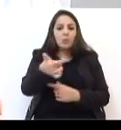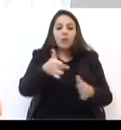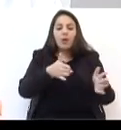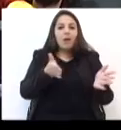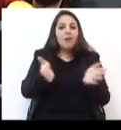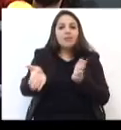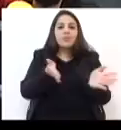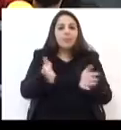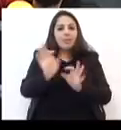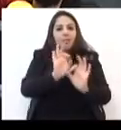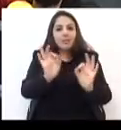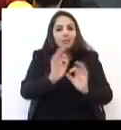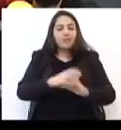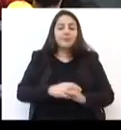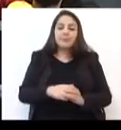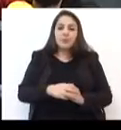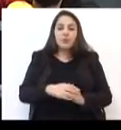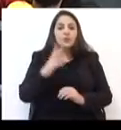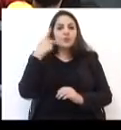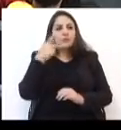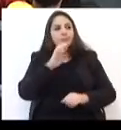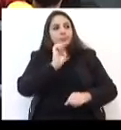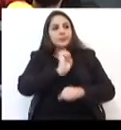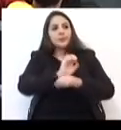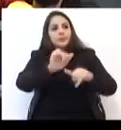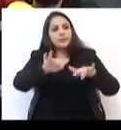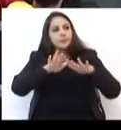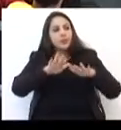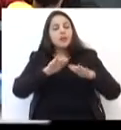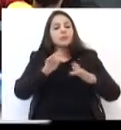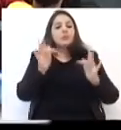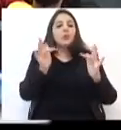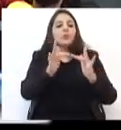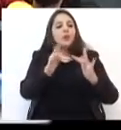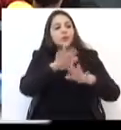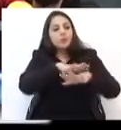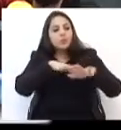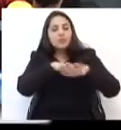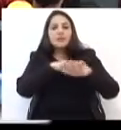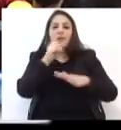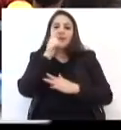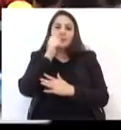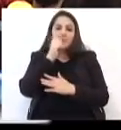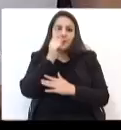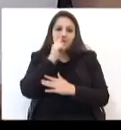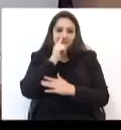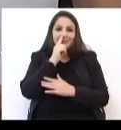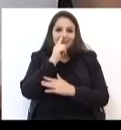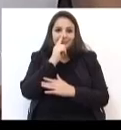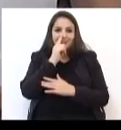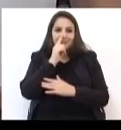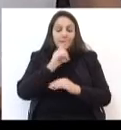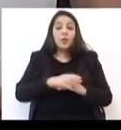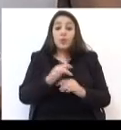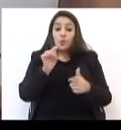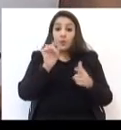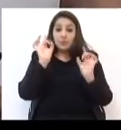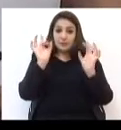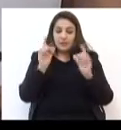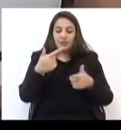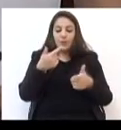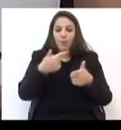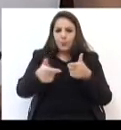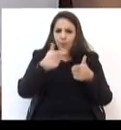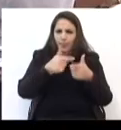acessibilidade, entendeu? Os vereadores interromperam a sessão para conversar com as mães especiais. O problema é